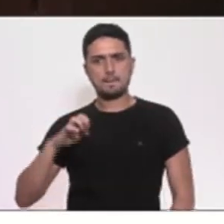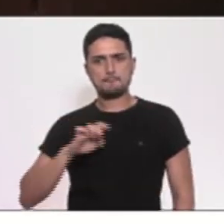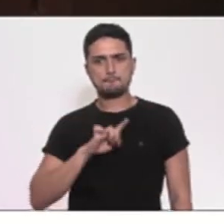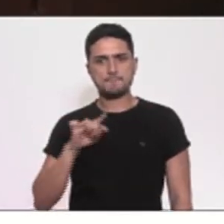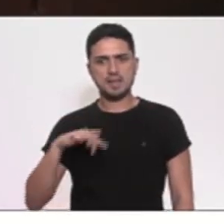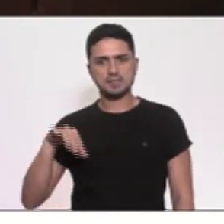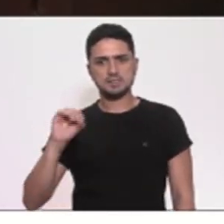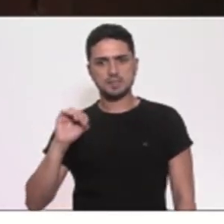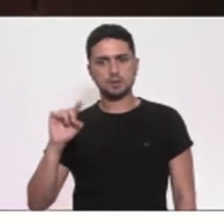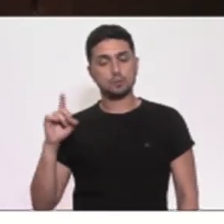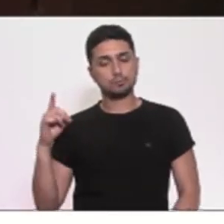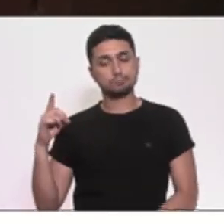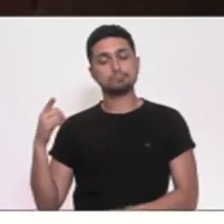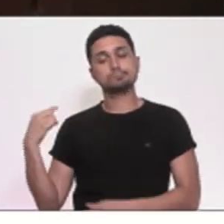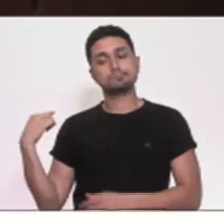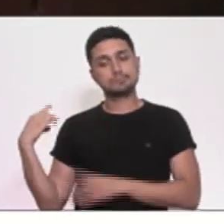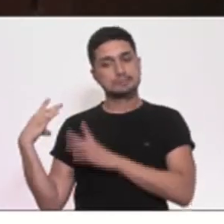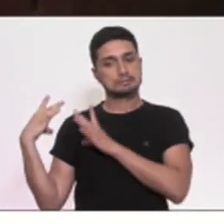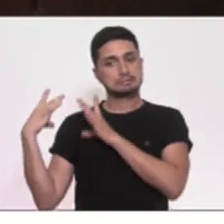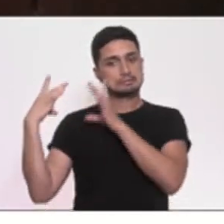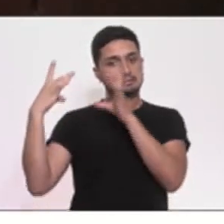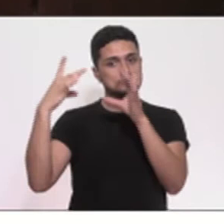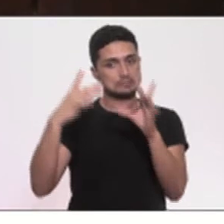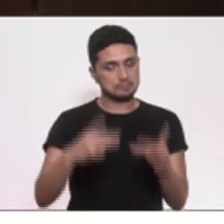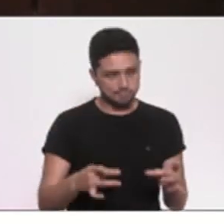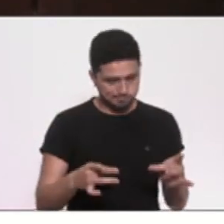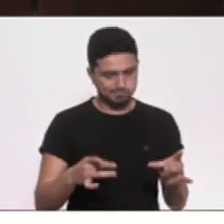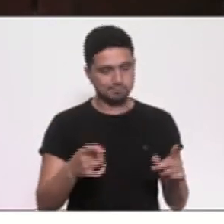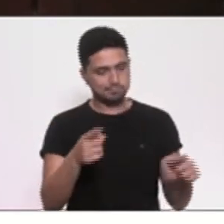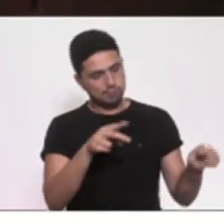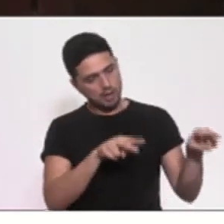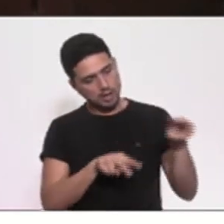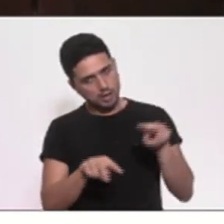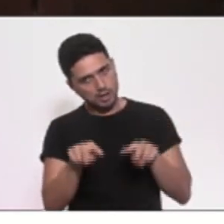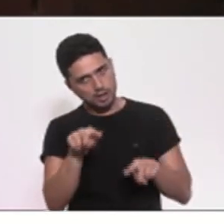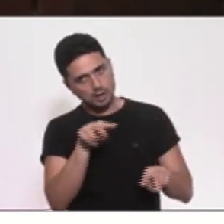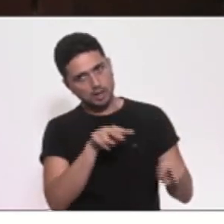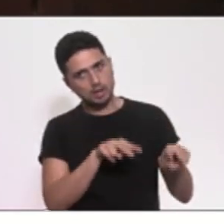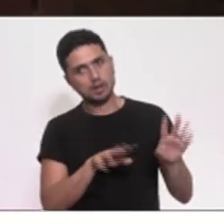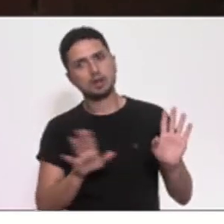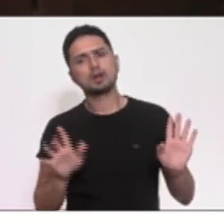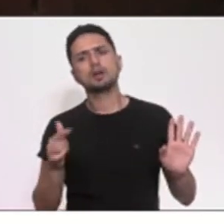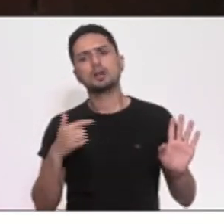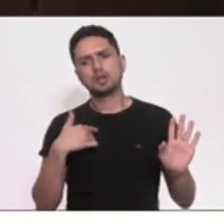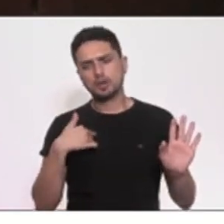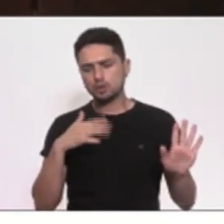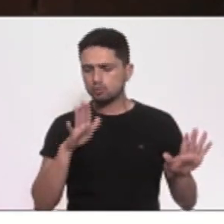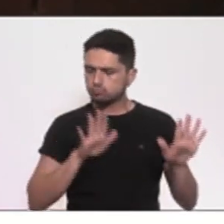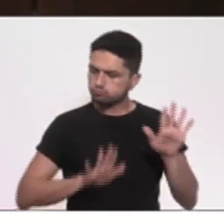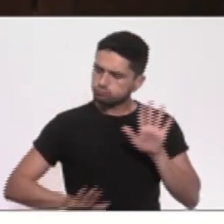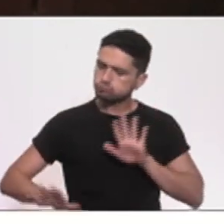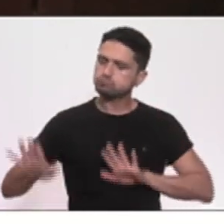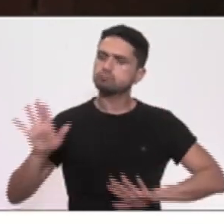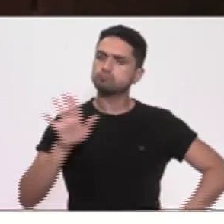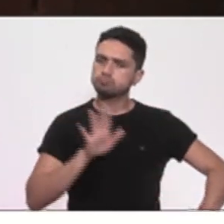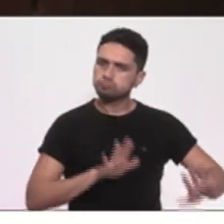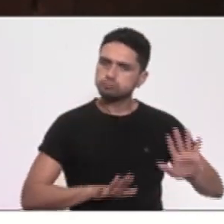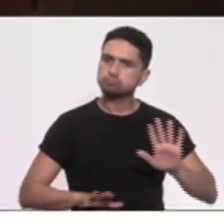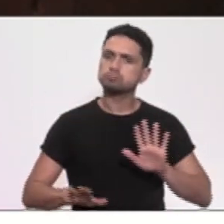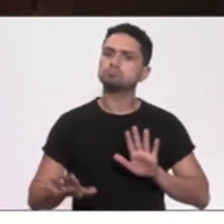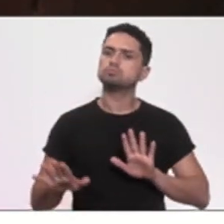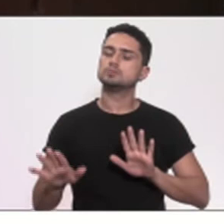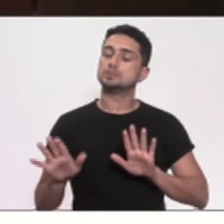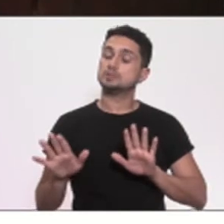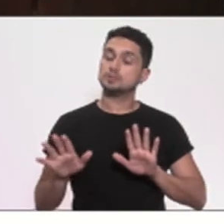farei com o máximo cuidado, com a independência necessária e, sobretudo, com uma